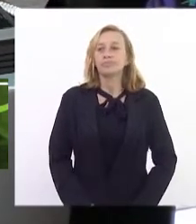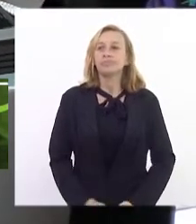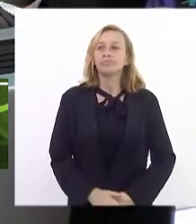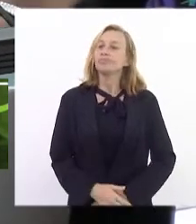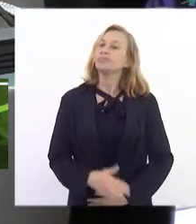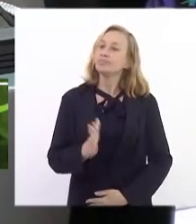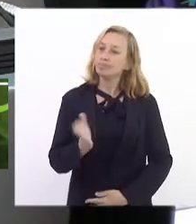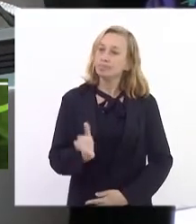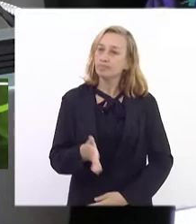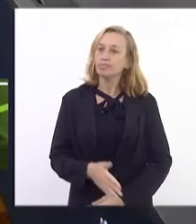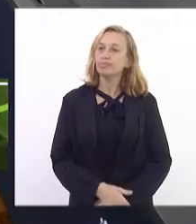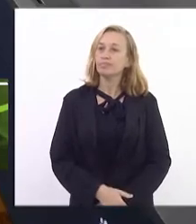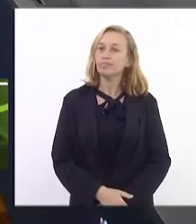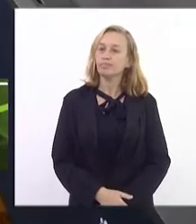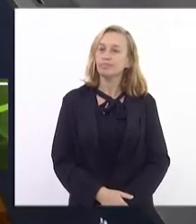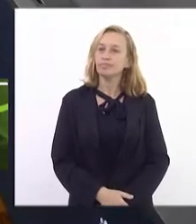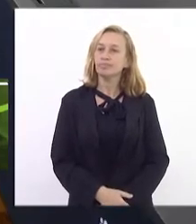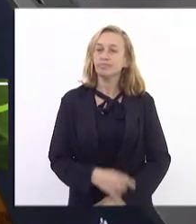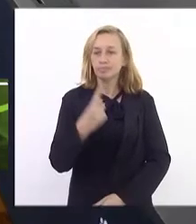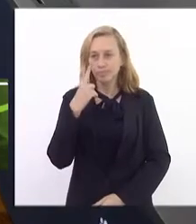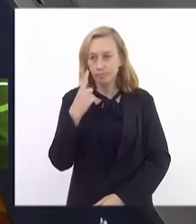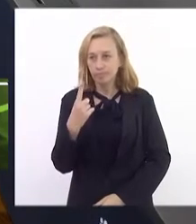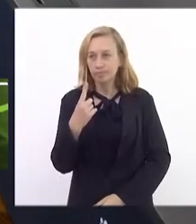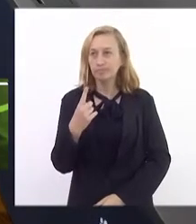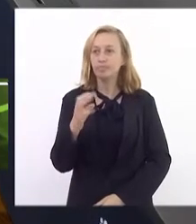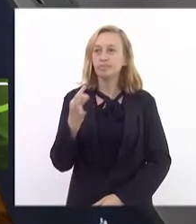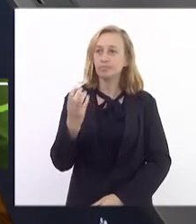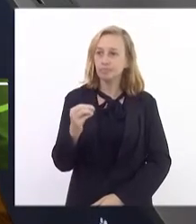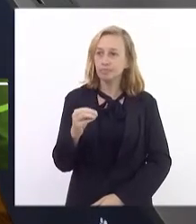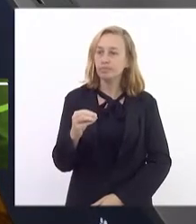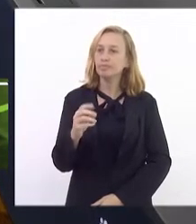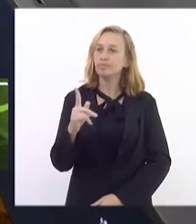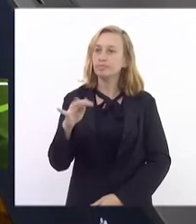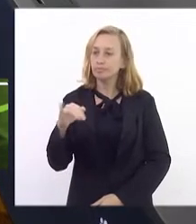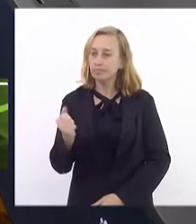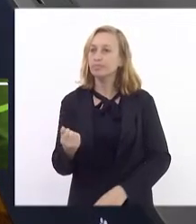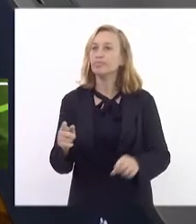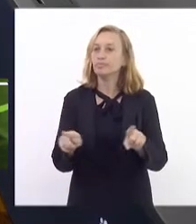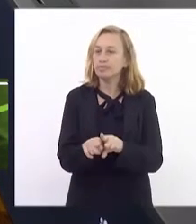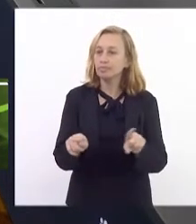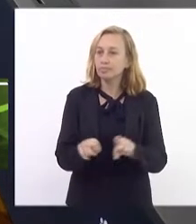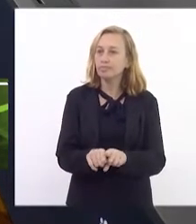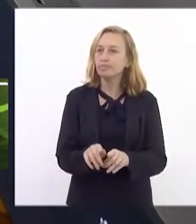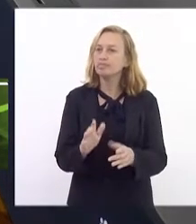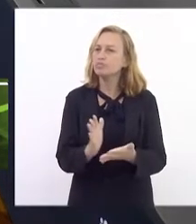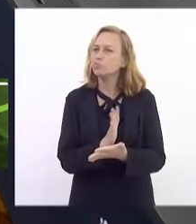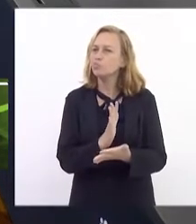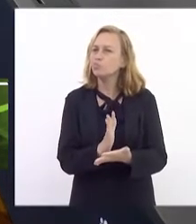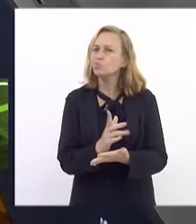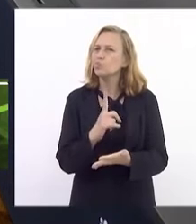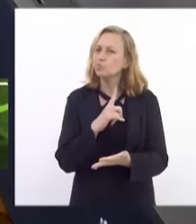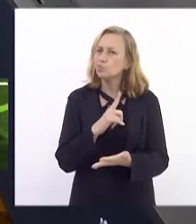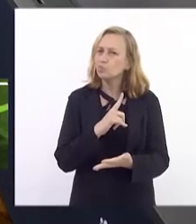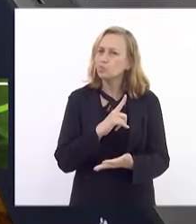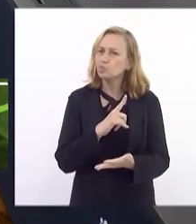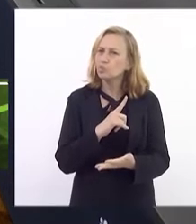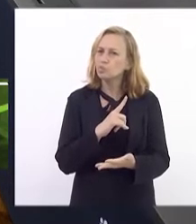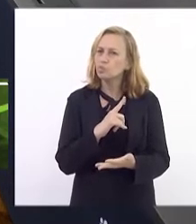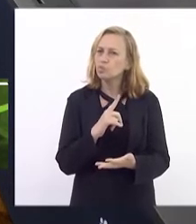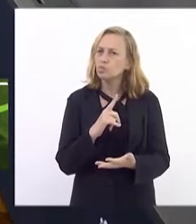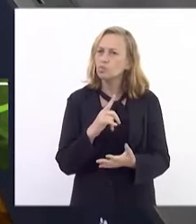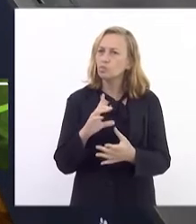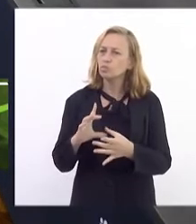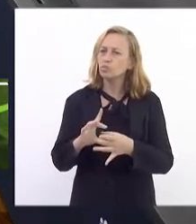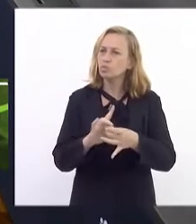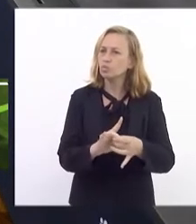vi algo, o Tiago Pampolha deve lembrar disso, que tem alguma conotação com esse programa na